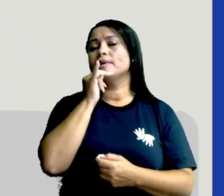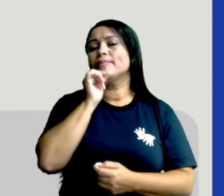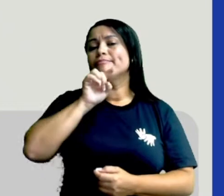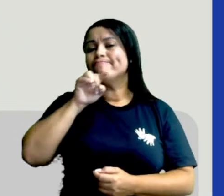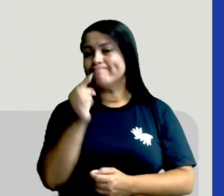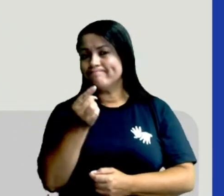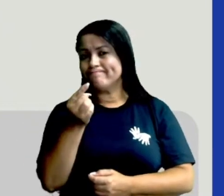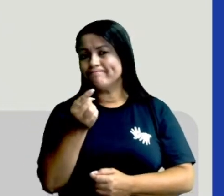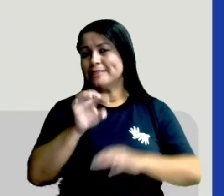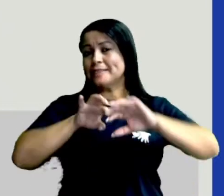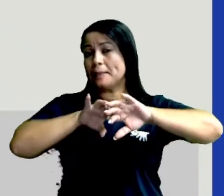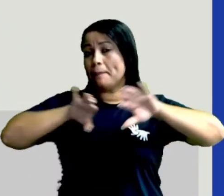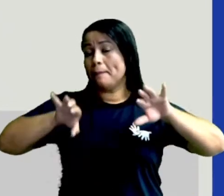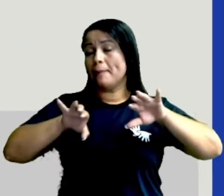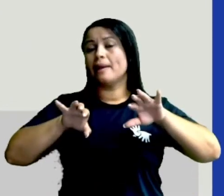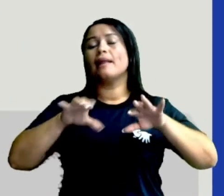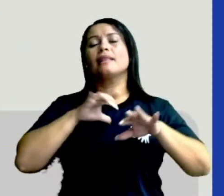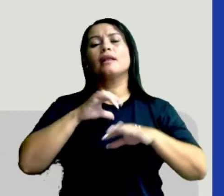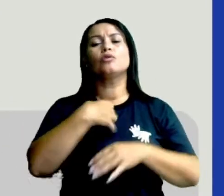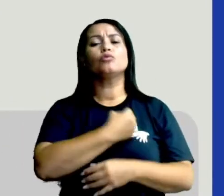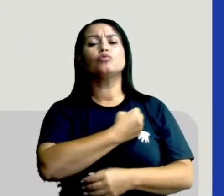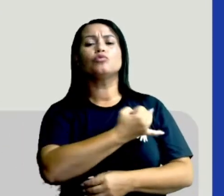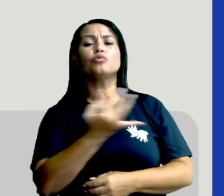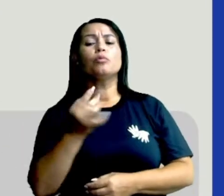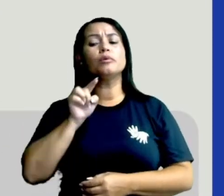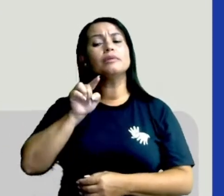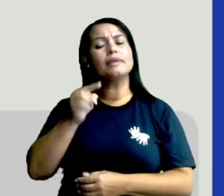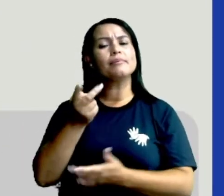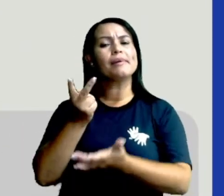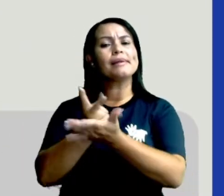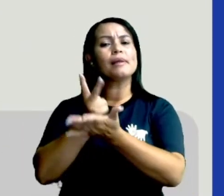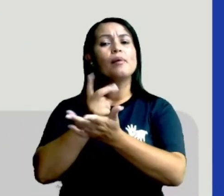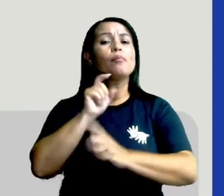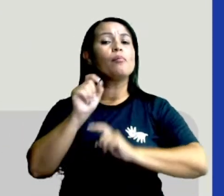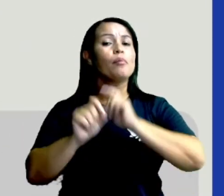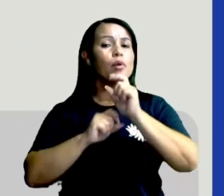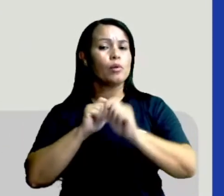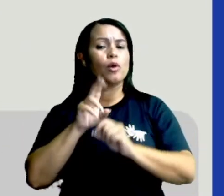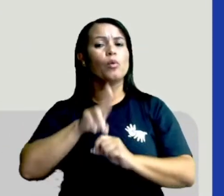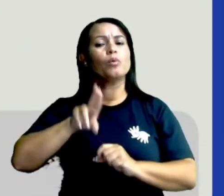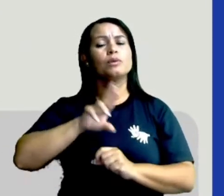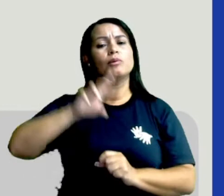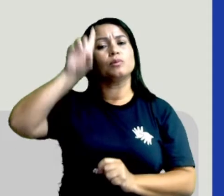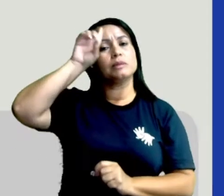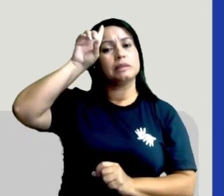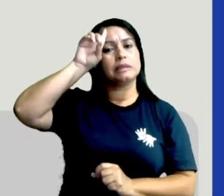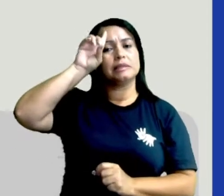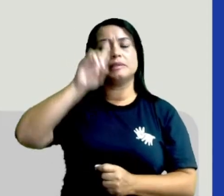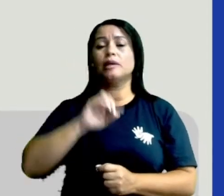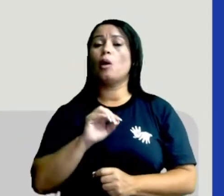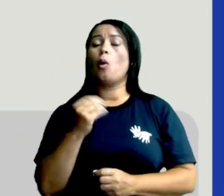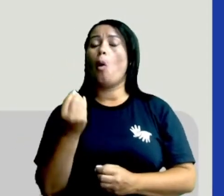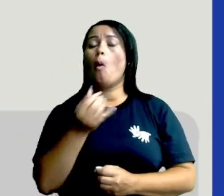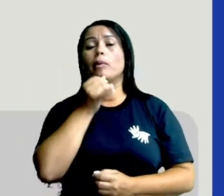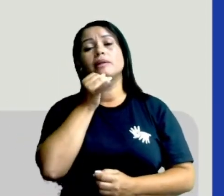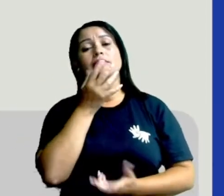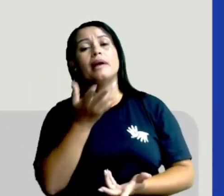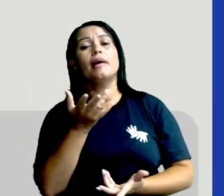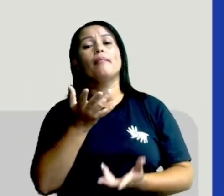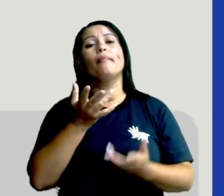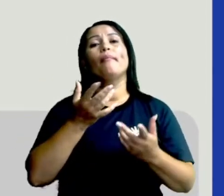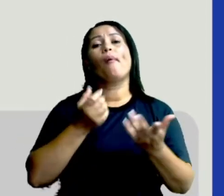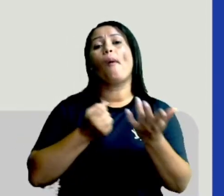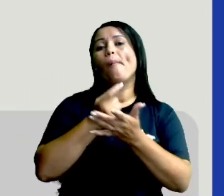quebradas. Os números decimais são constantemente utilizados no nosso dia a dia, como realizar